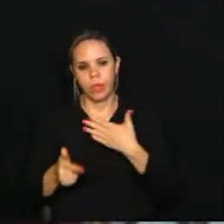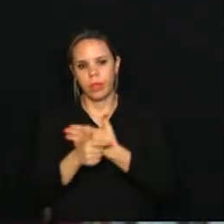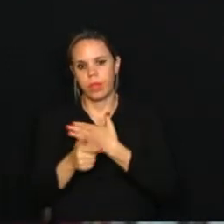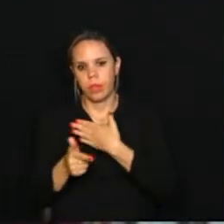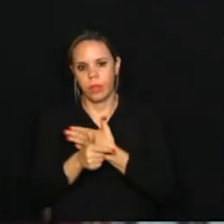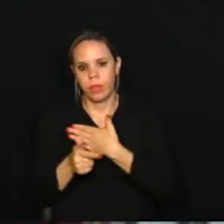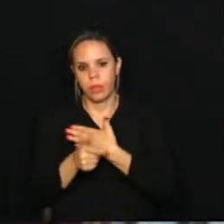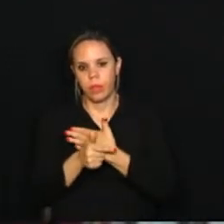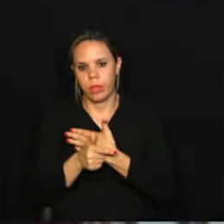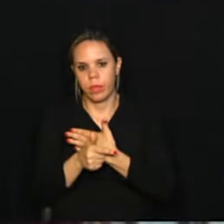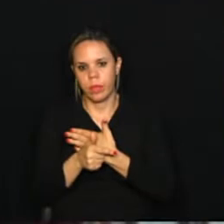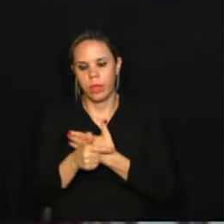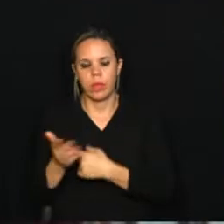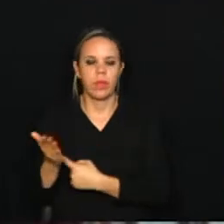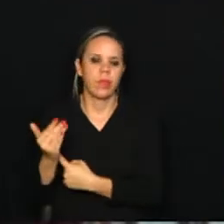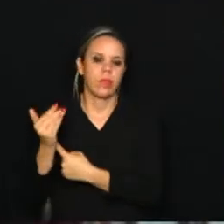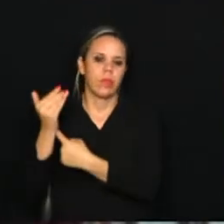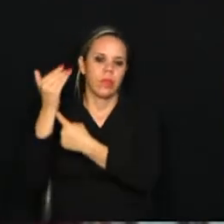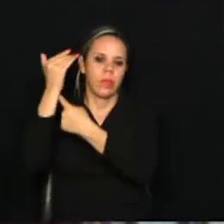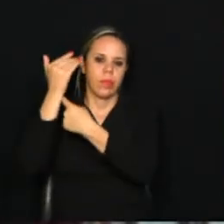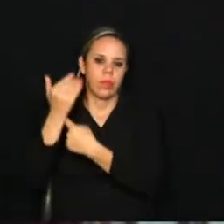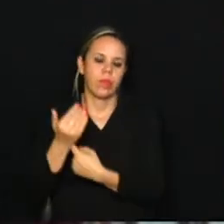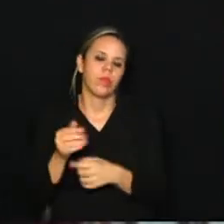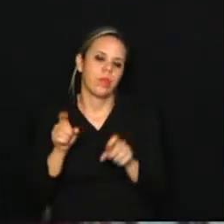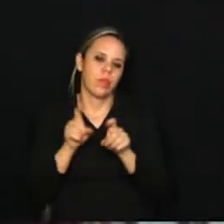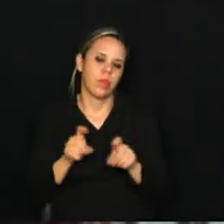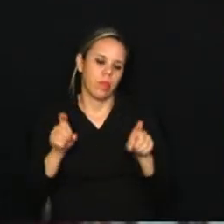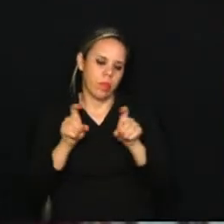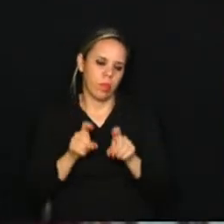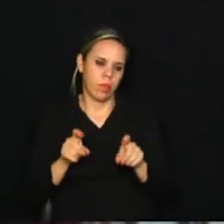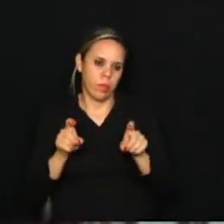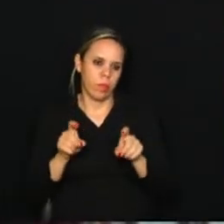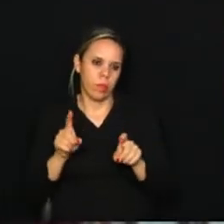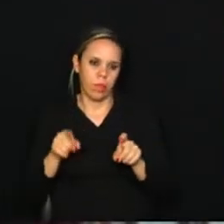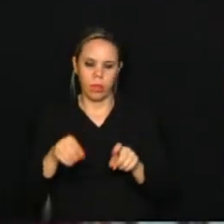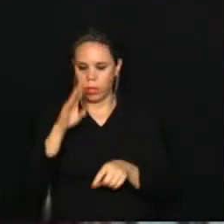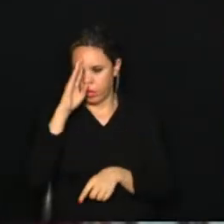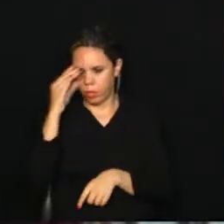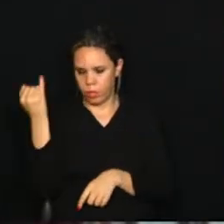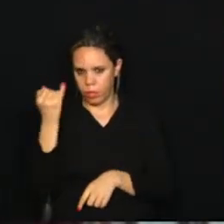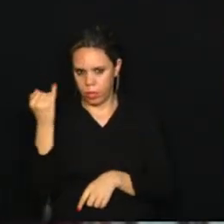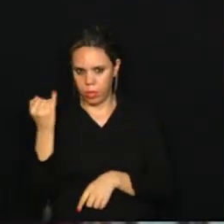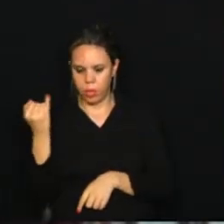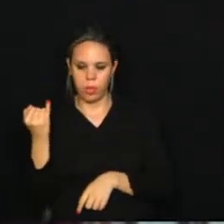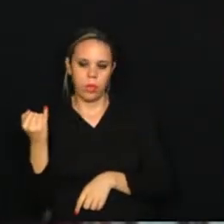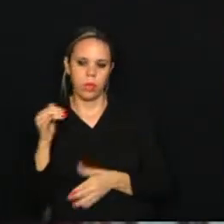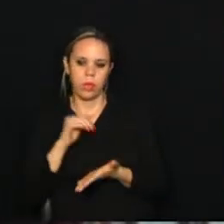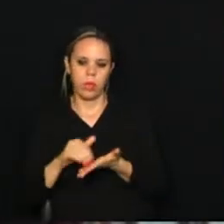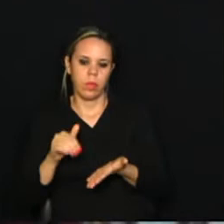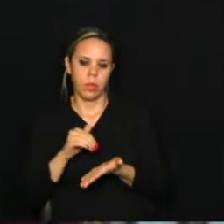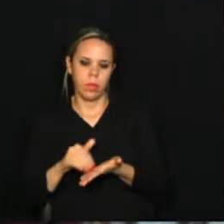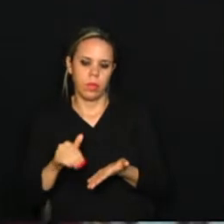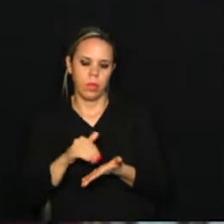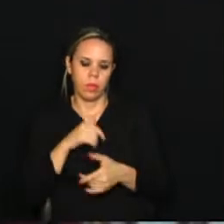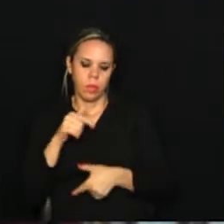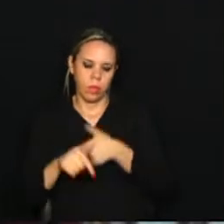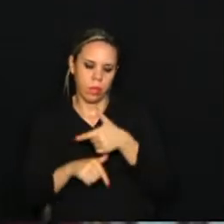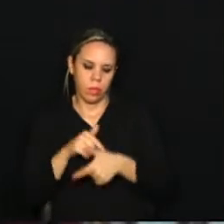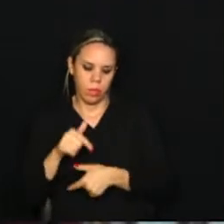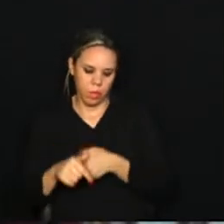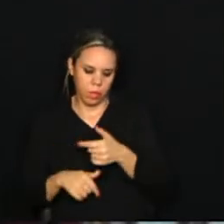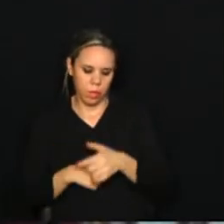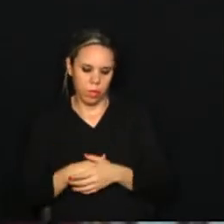da tecnologia e da informática é essencial e a Secretaria está trabalhando